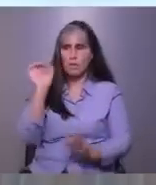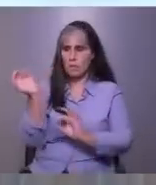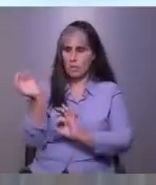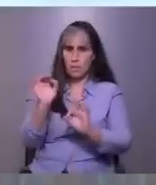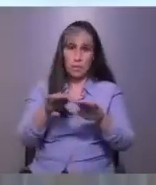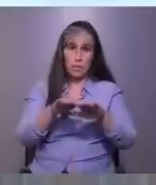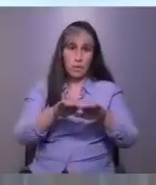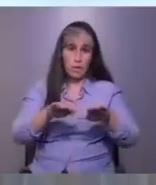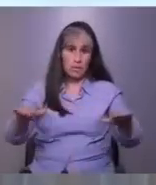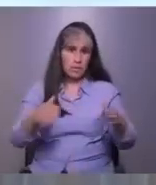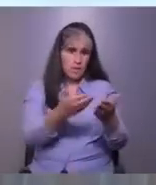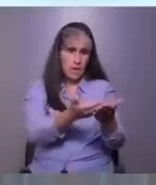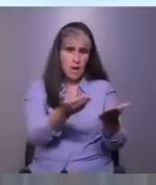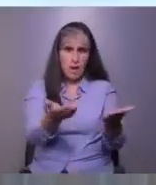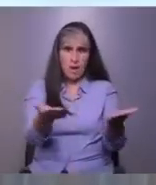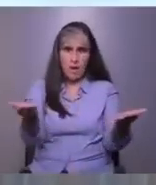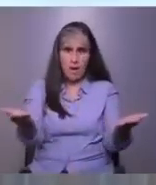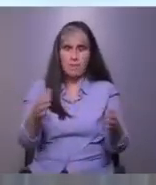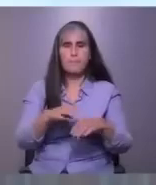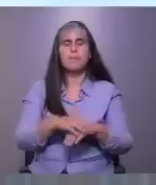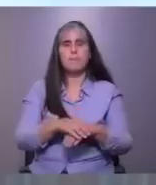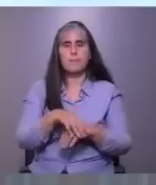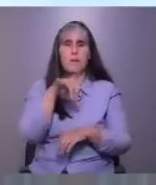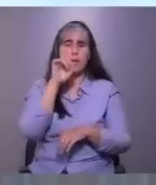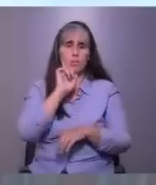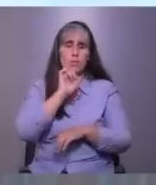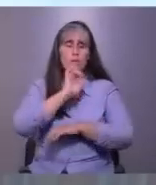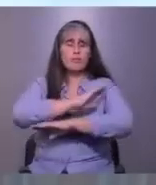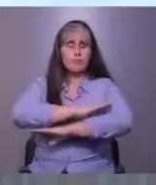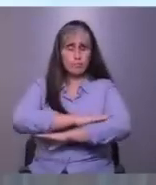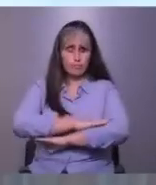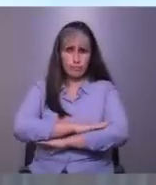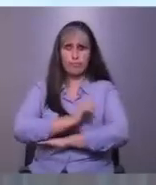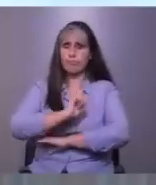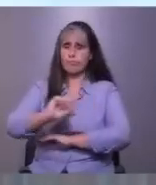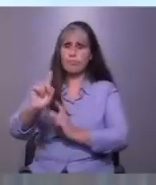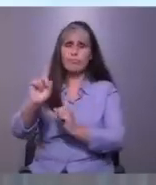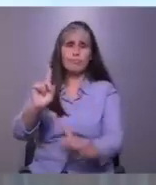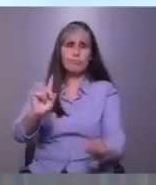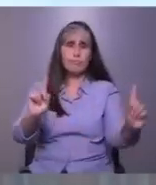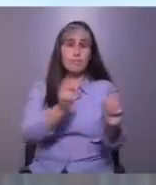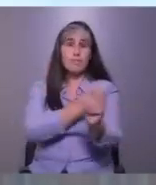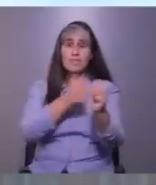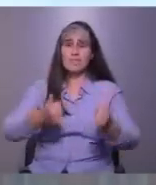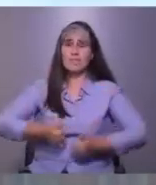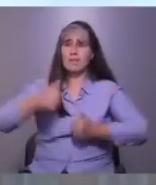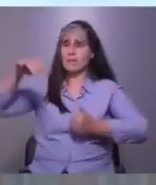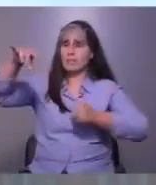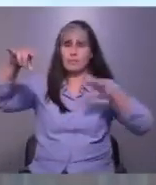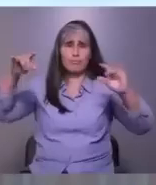mesa. Enviou as suas servas a proclamar nos pontos mais altos da